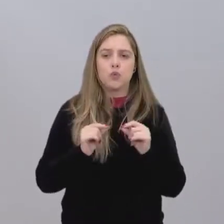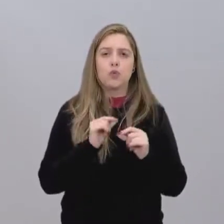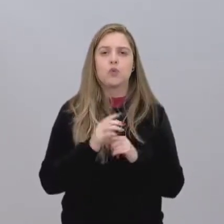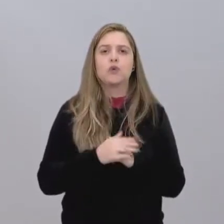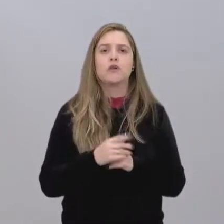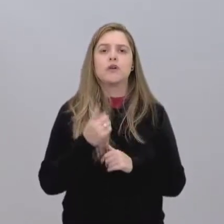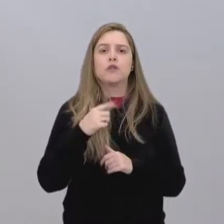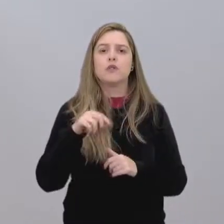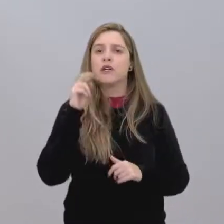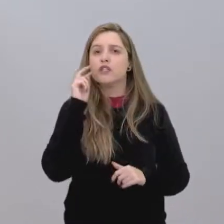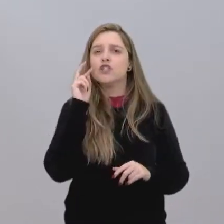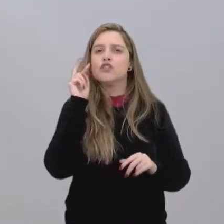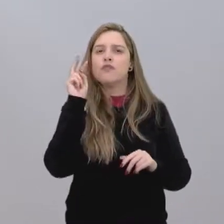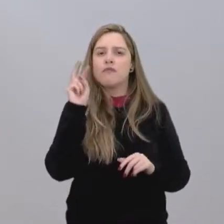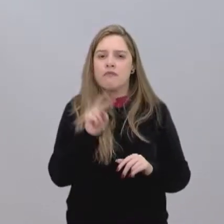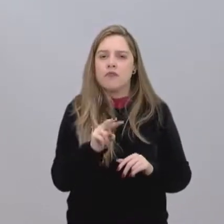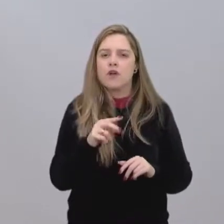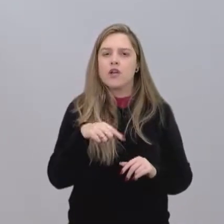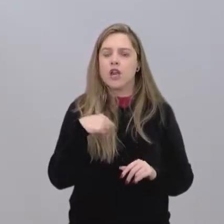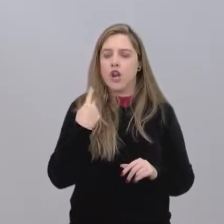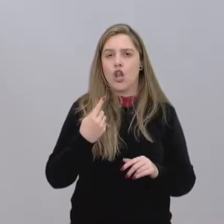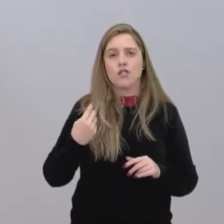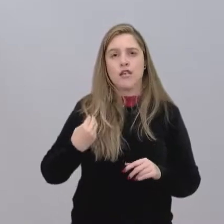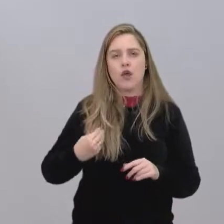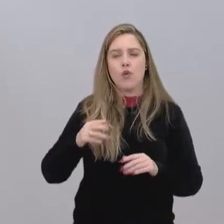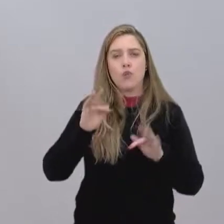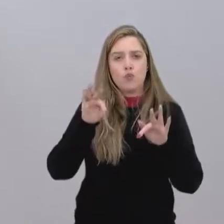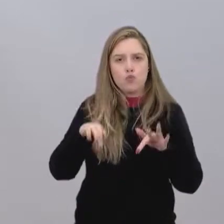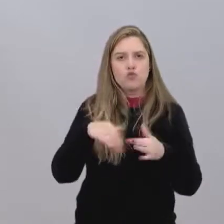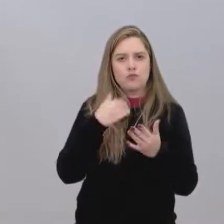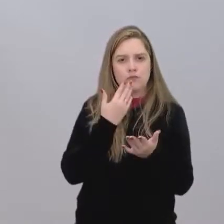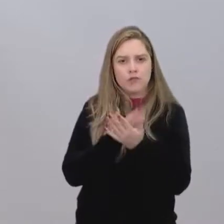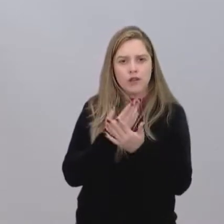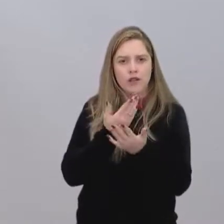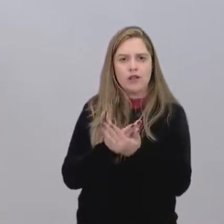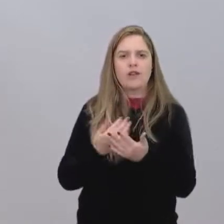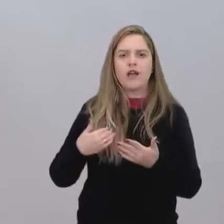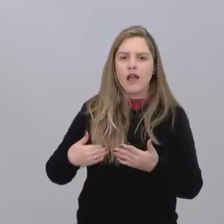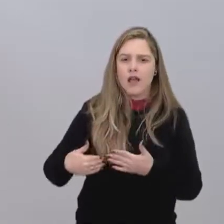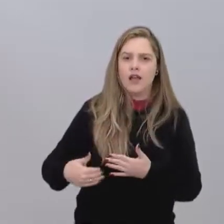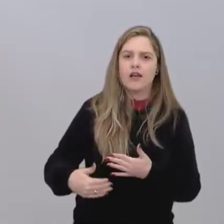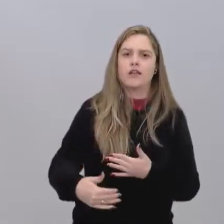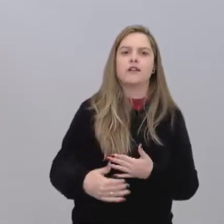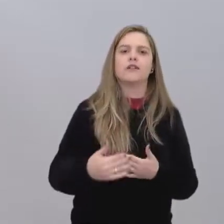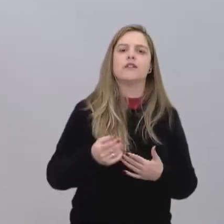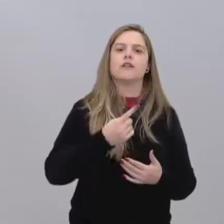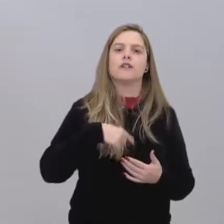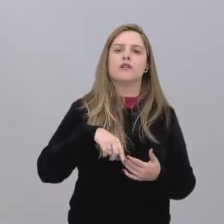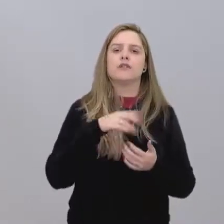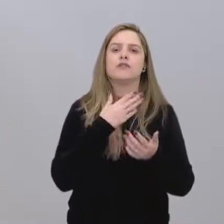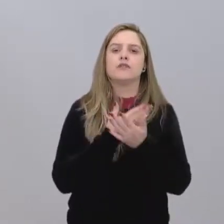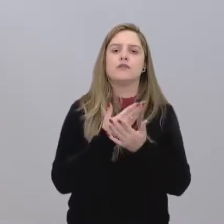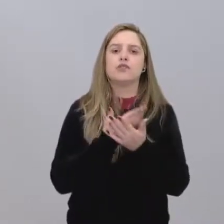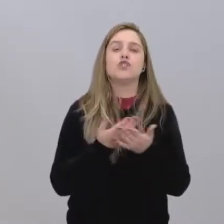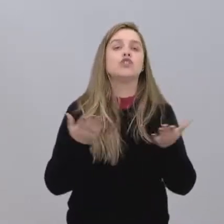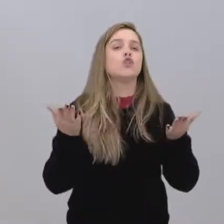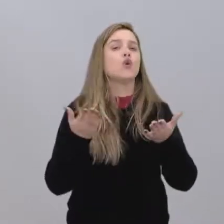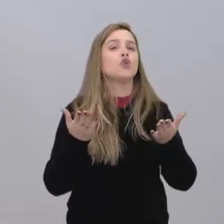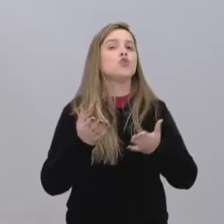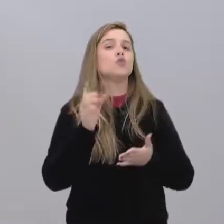tudo o que a gente viu na nossa última aula, agora sim, a gente vai para a nossa aula de